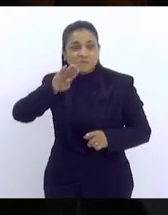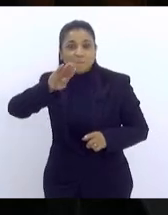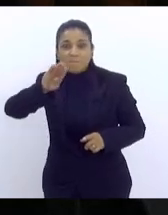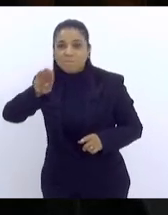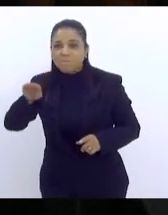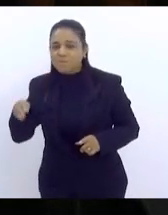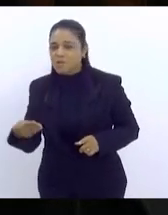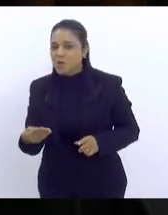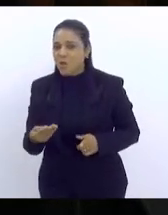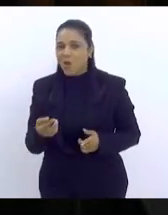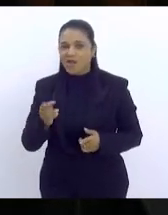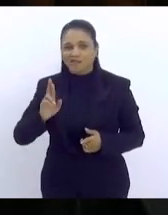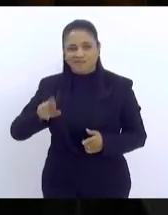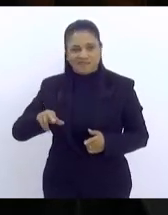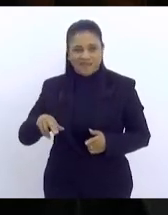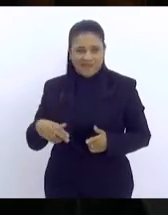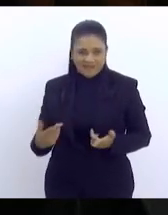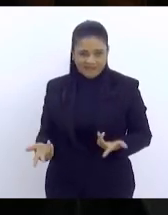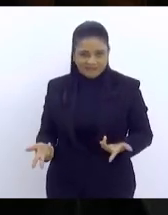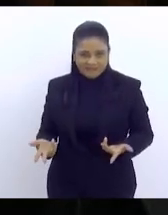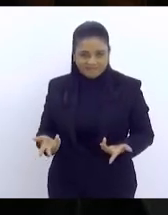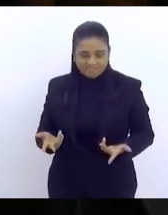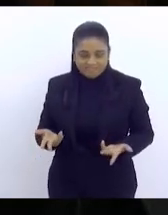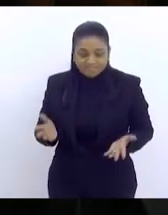mas não para isso nós